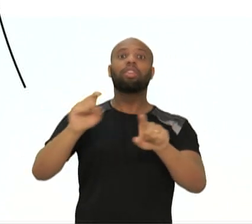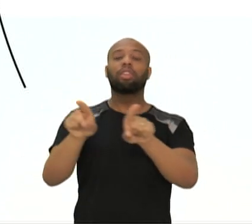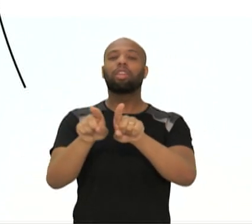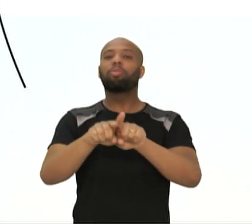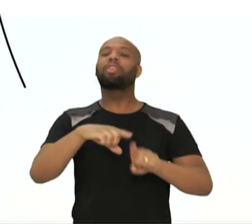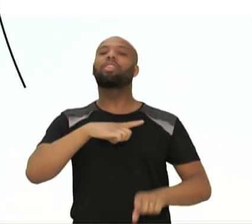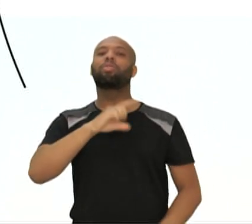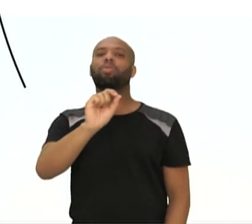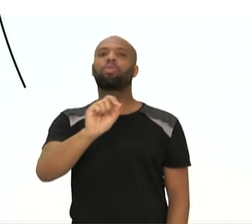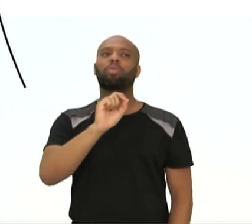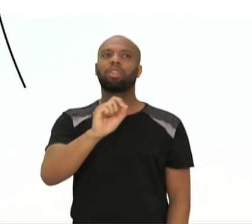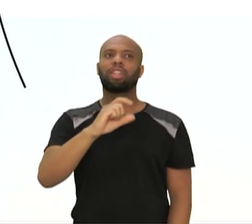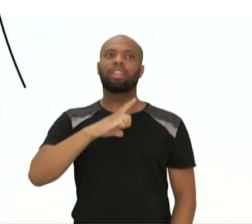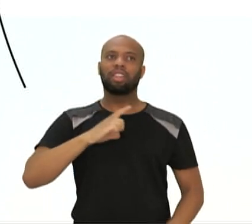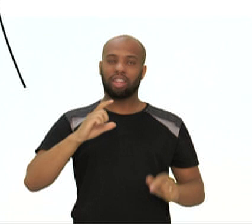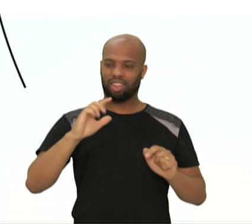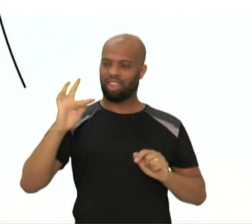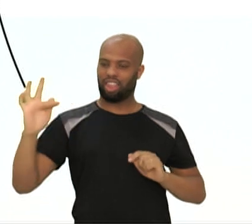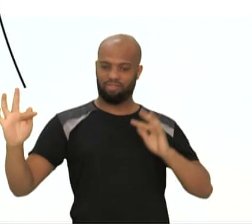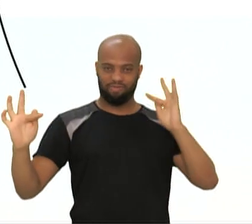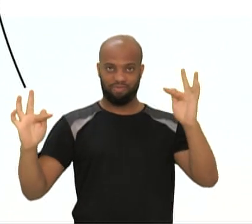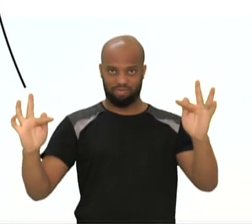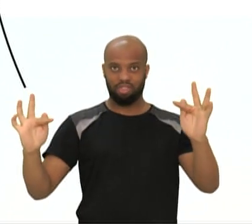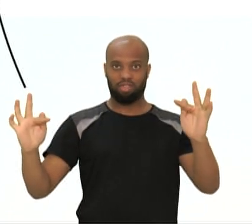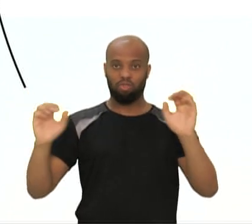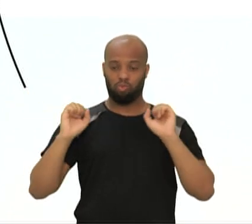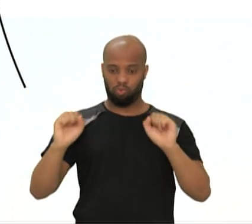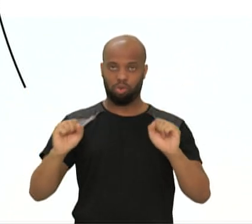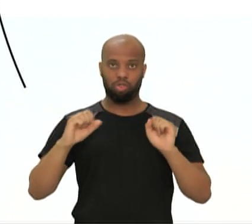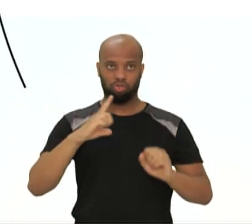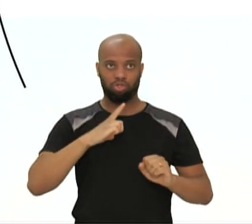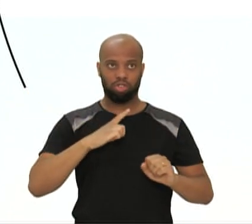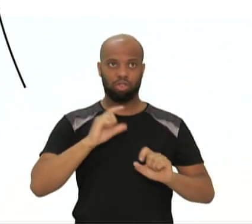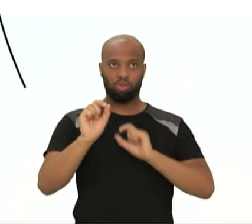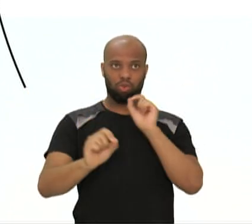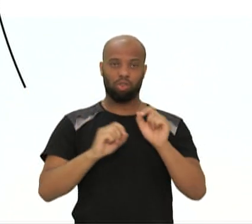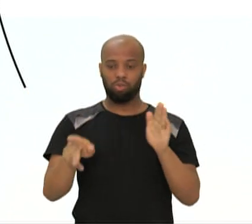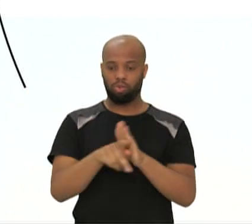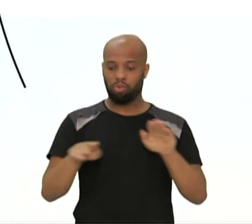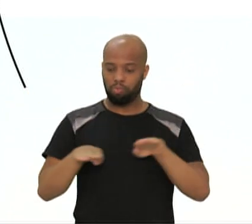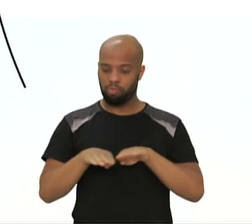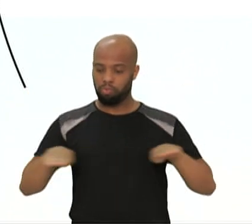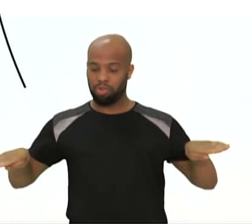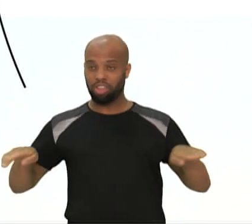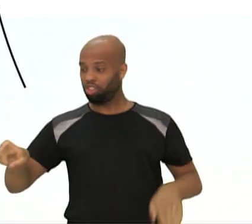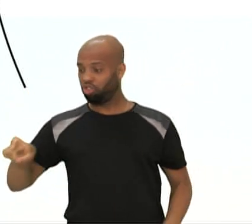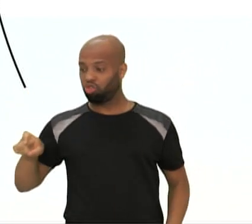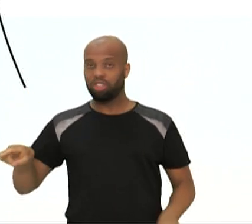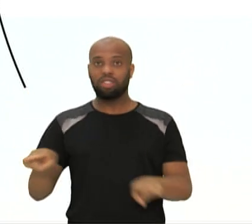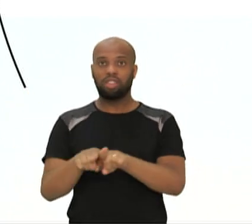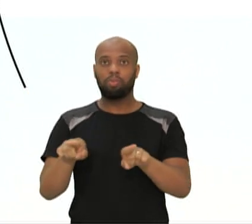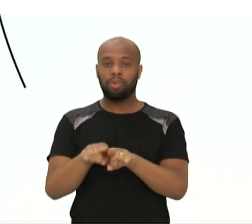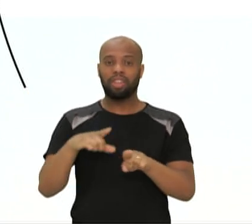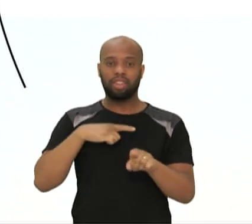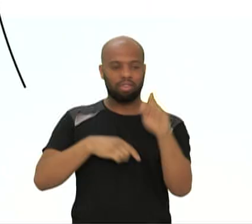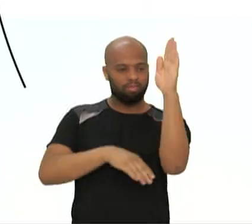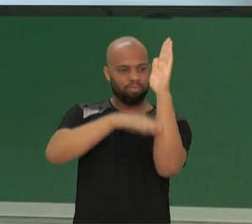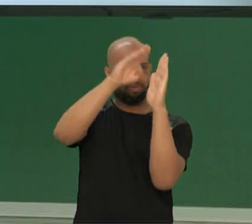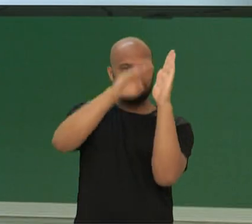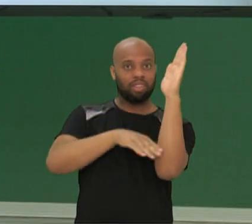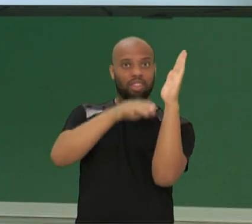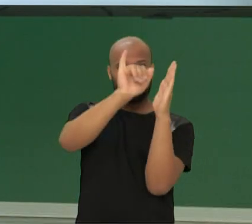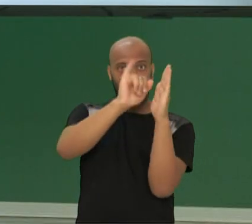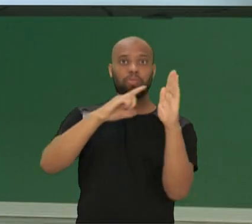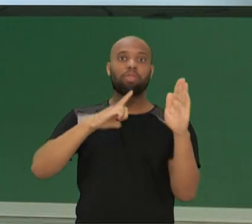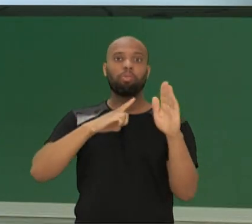como elementos os focos que podem estar localizados tanto no eixo X como no eixo Y. Elas têm o